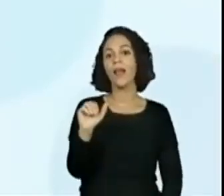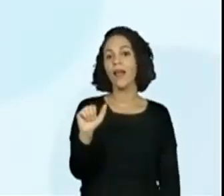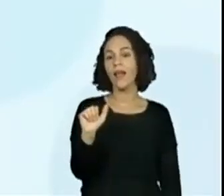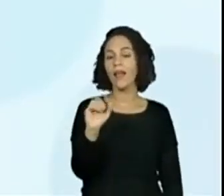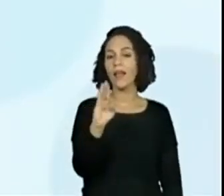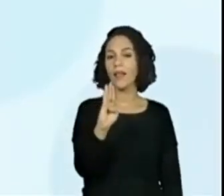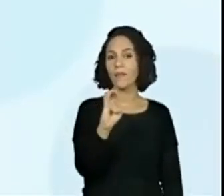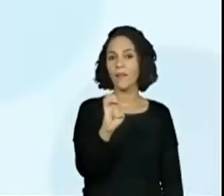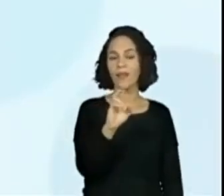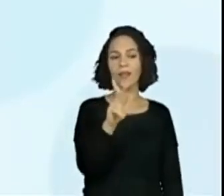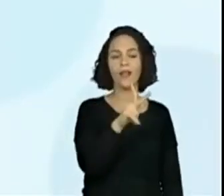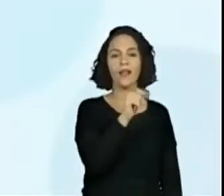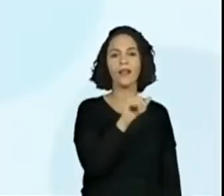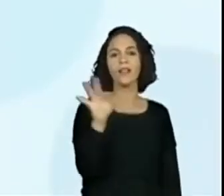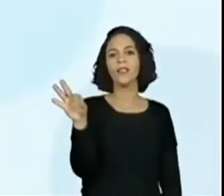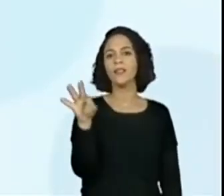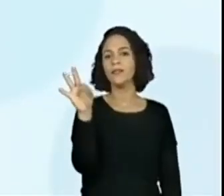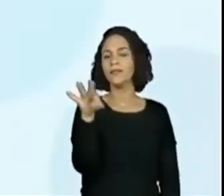uma